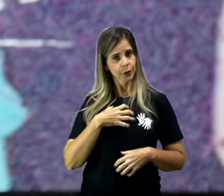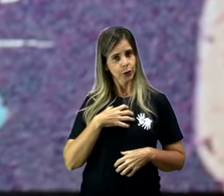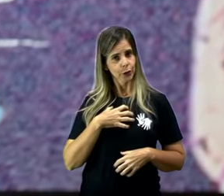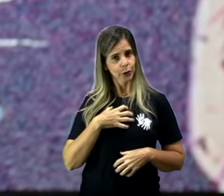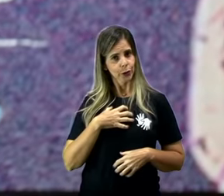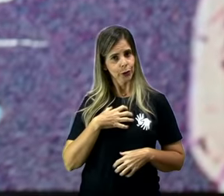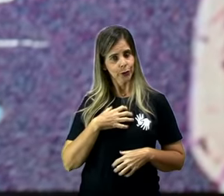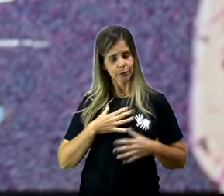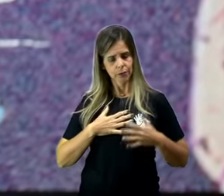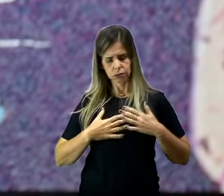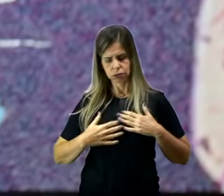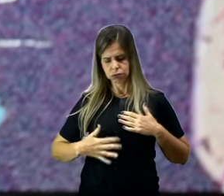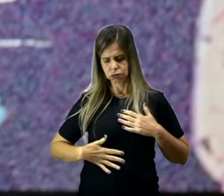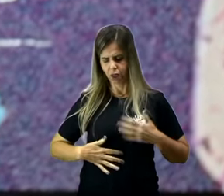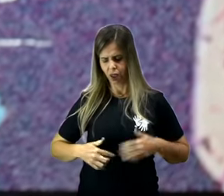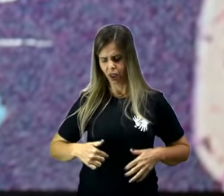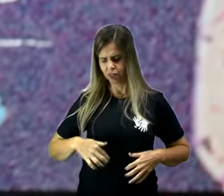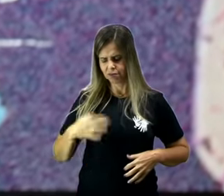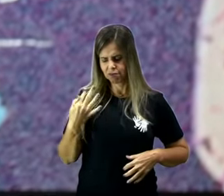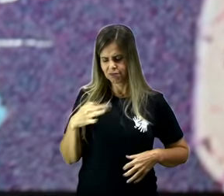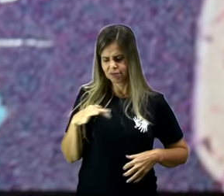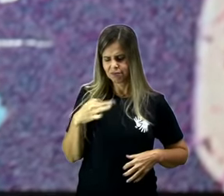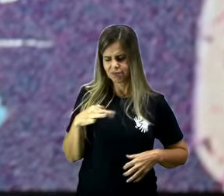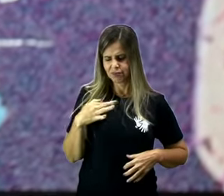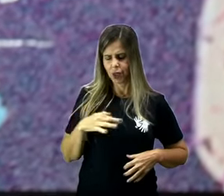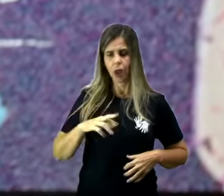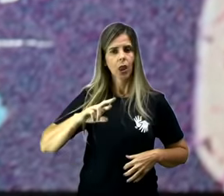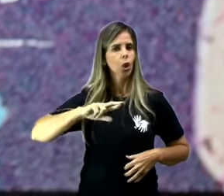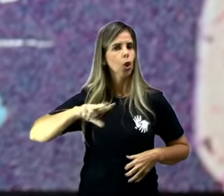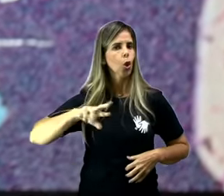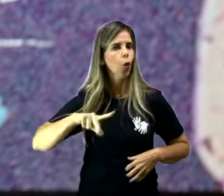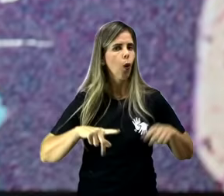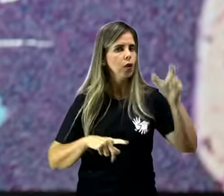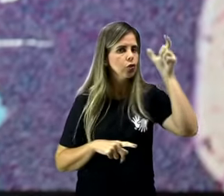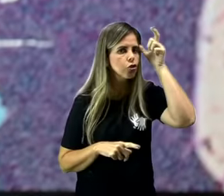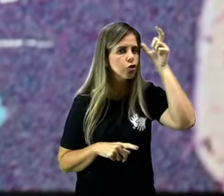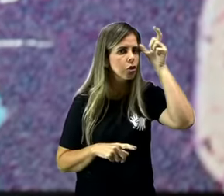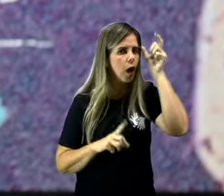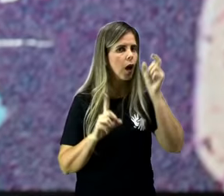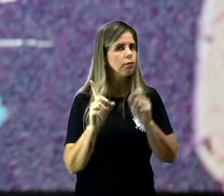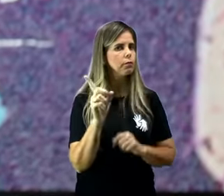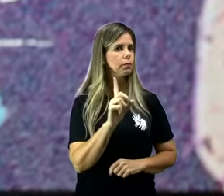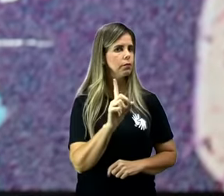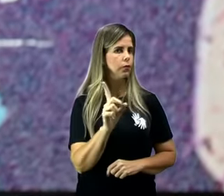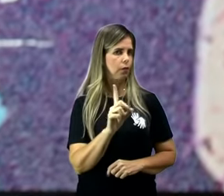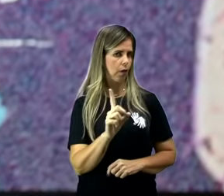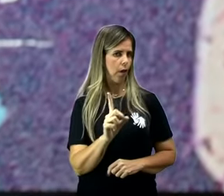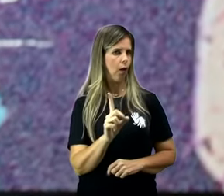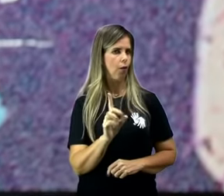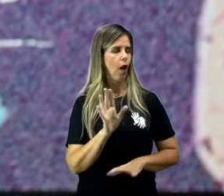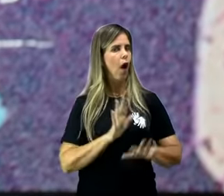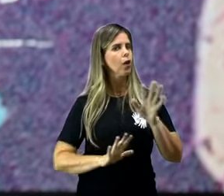Cristiano? Tem que ver a pessoa assim, pastor, estou sem energia. Ai, estou tão fraco. Às vezes é um negocinho, né?